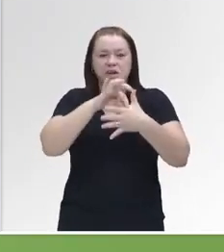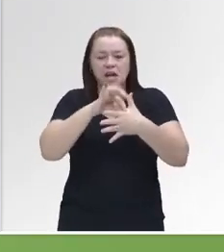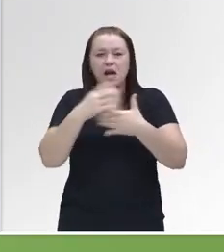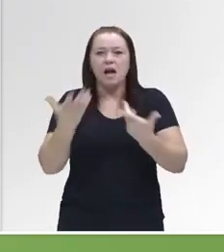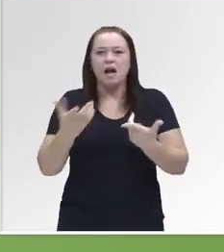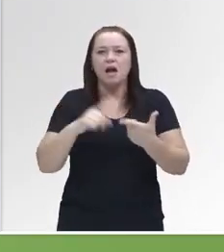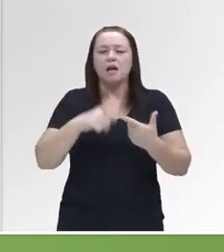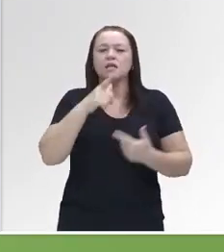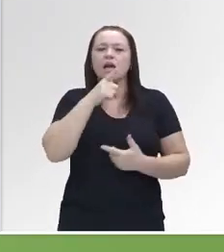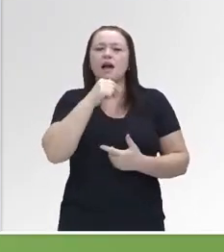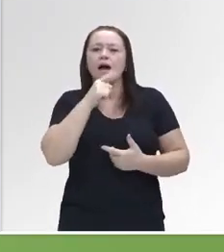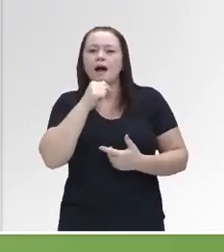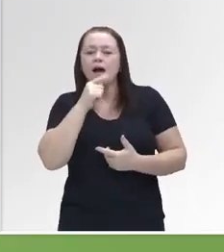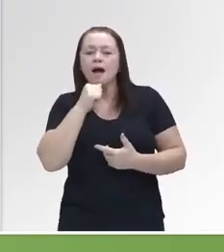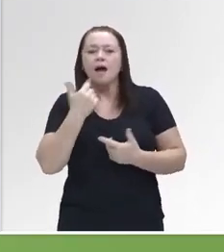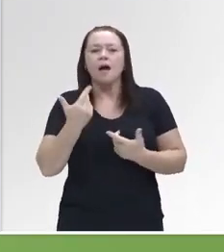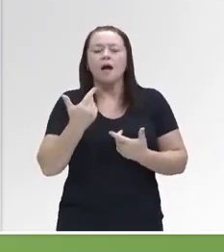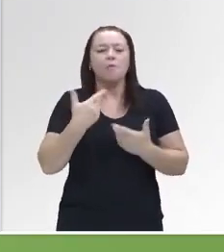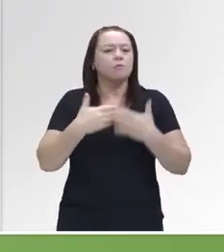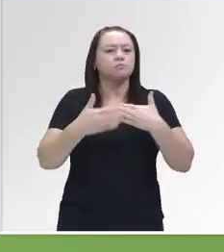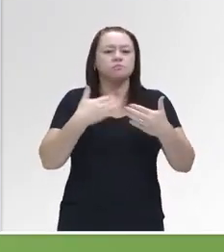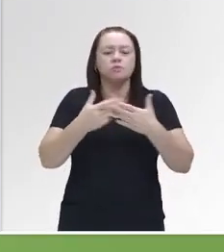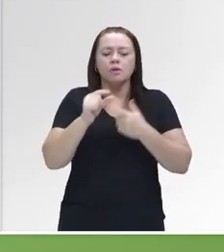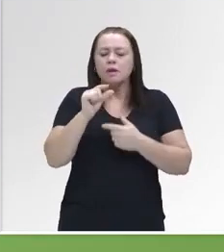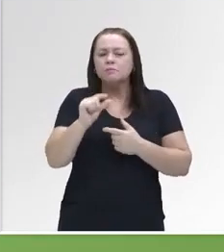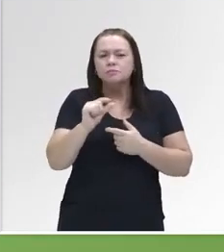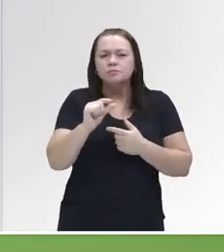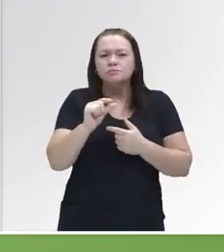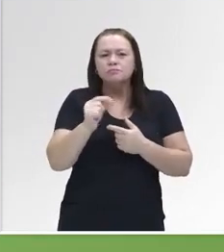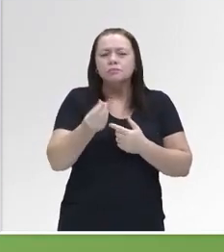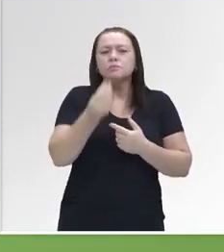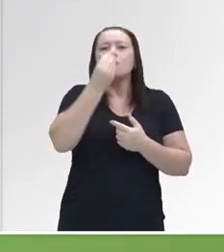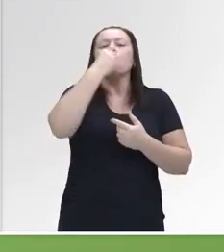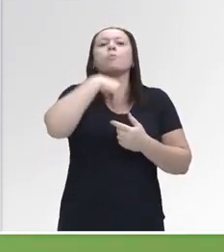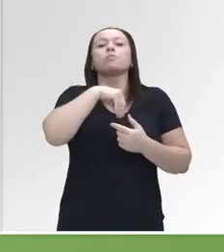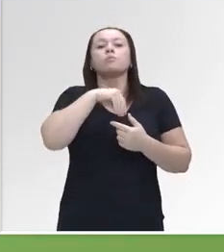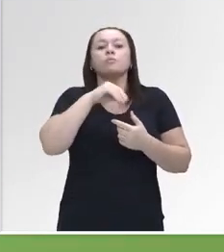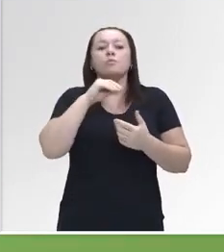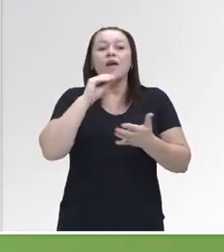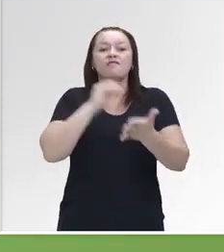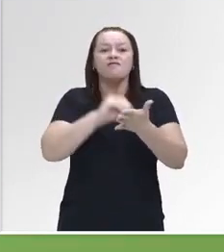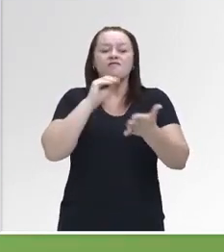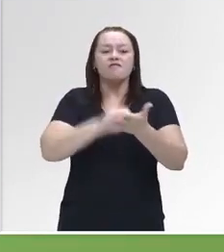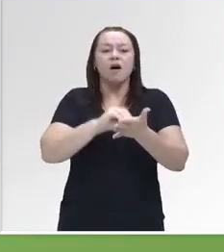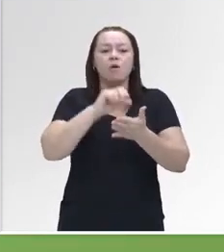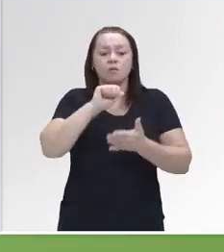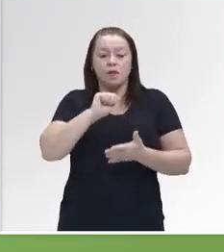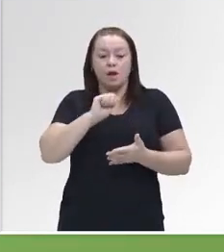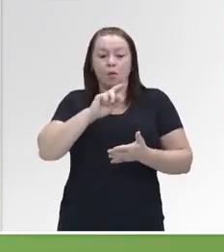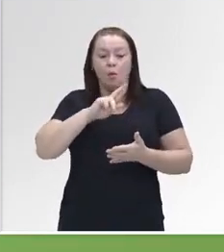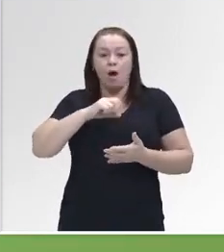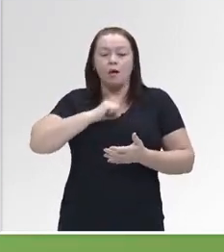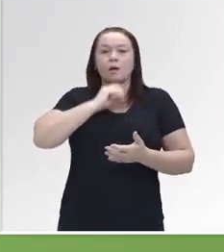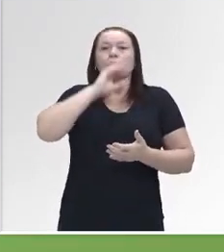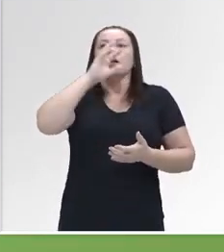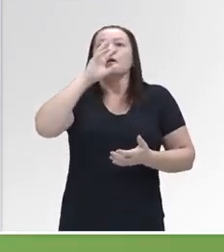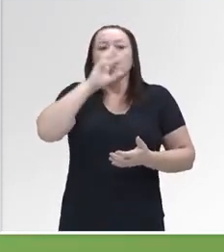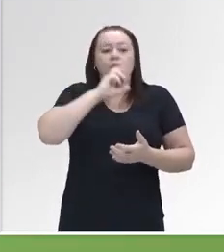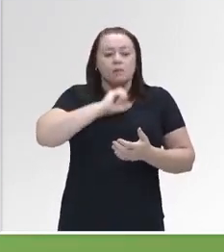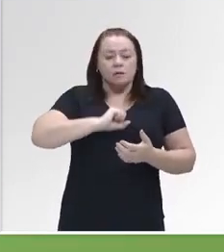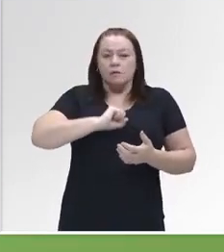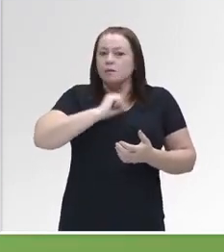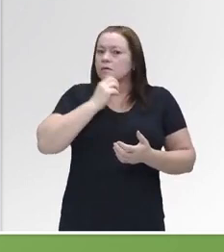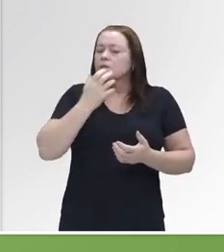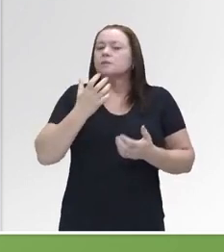que obstrua a passagem da oxigenação. E aí o engasgamento, às